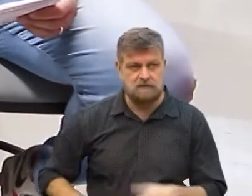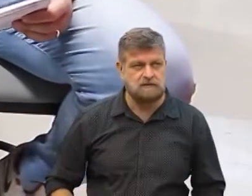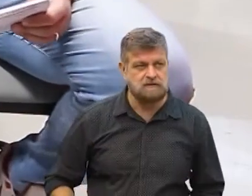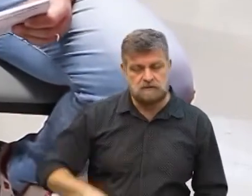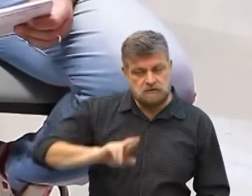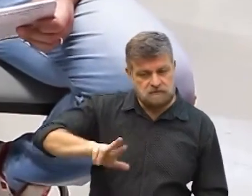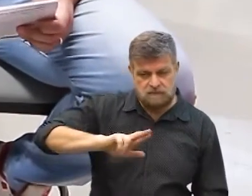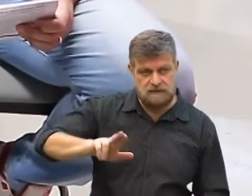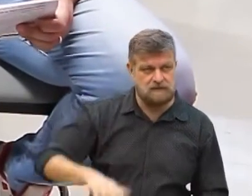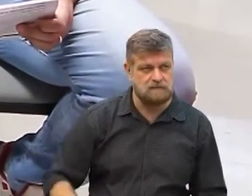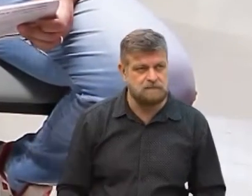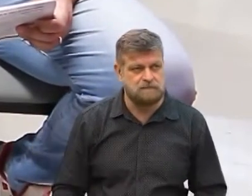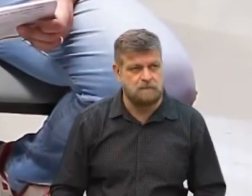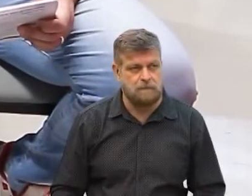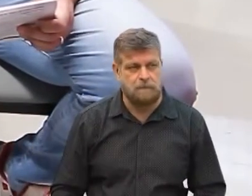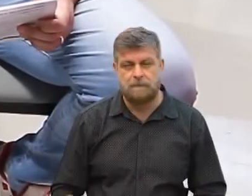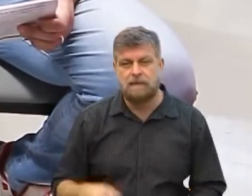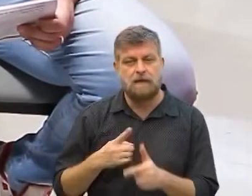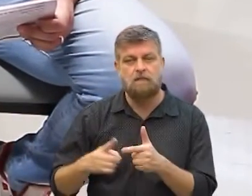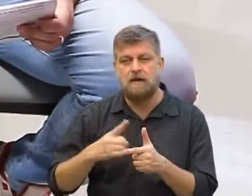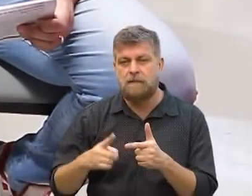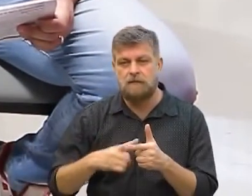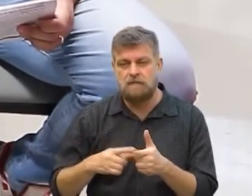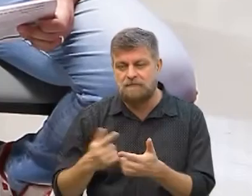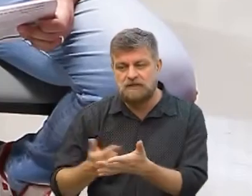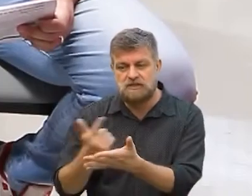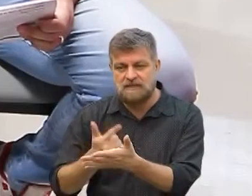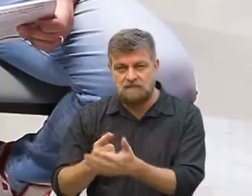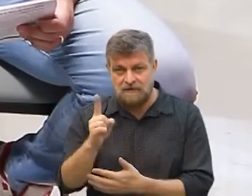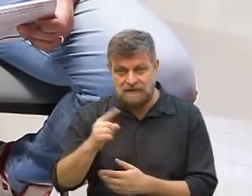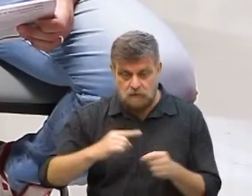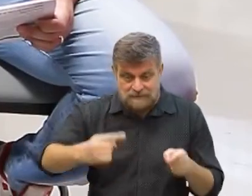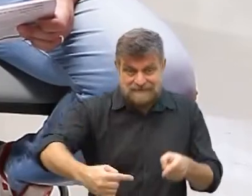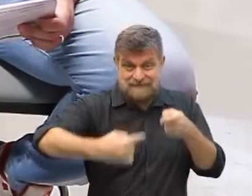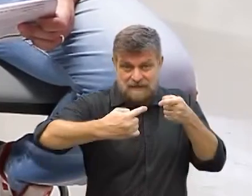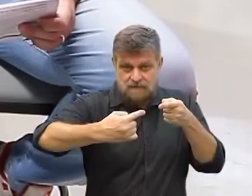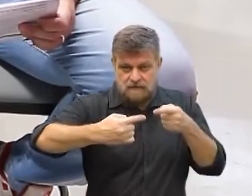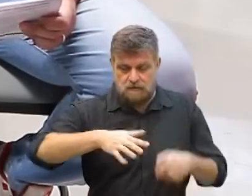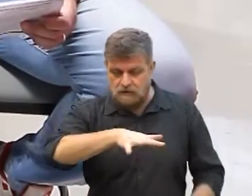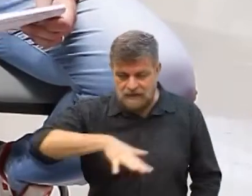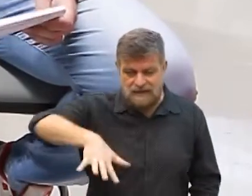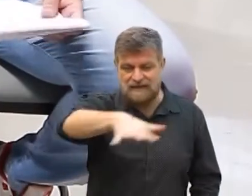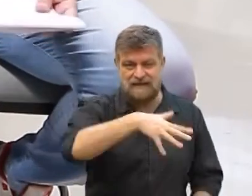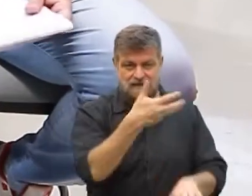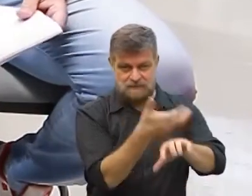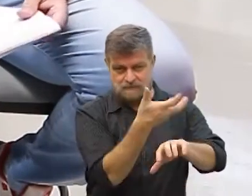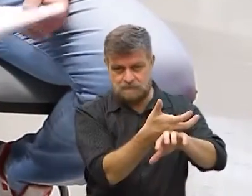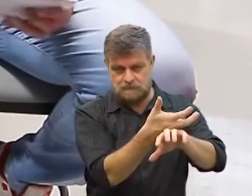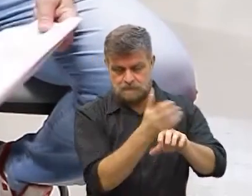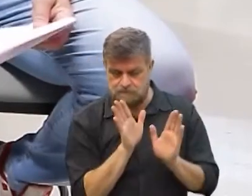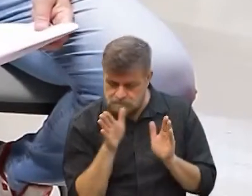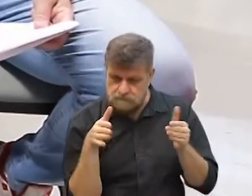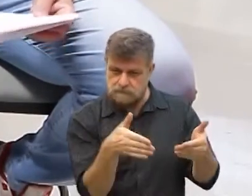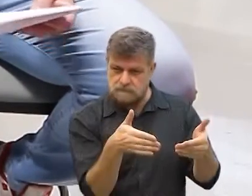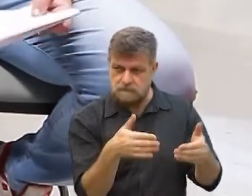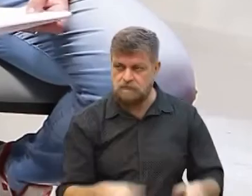Não são problemas de final de livro, são problemas desafiadores dentro daquela disciplina. Aí sim. Tá